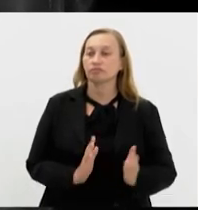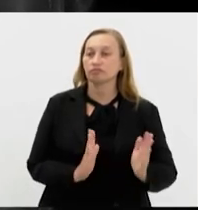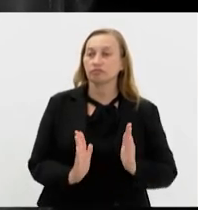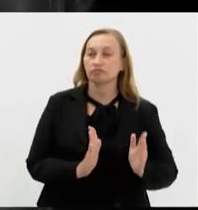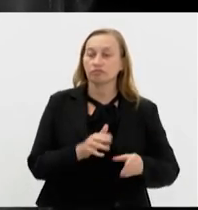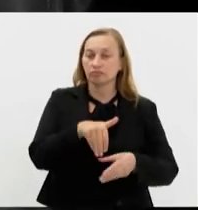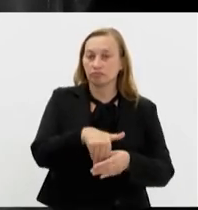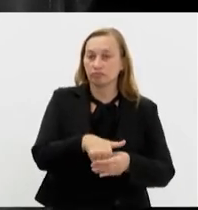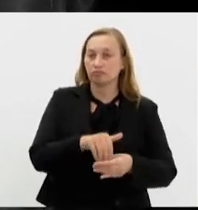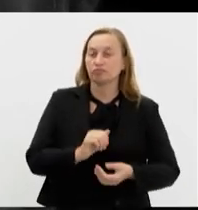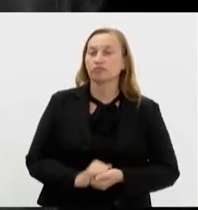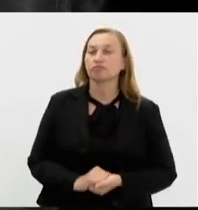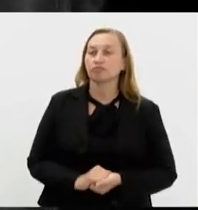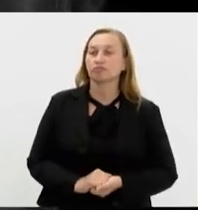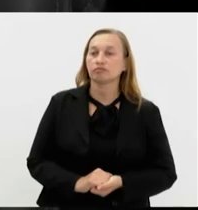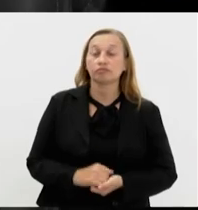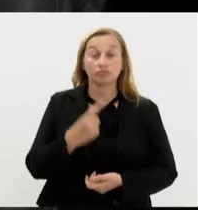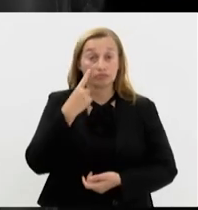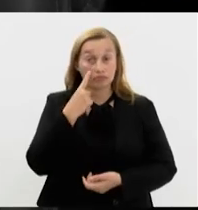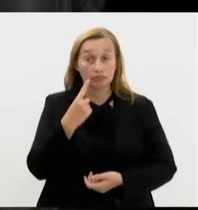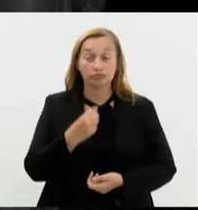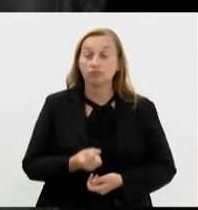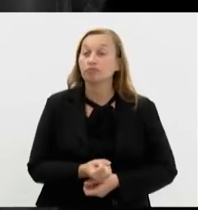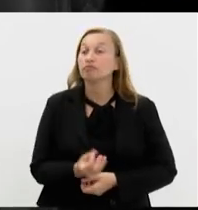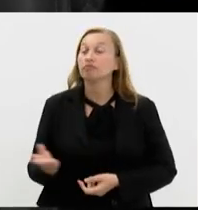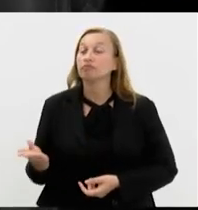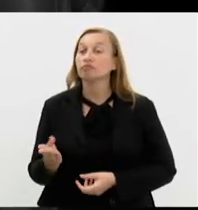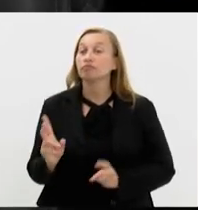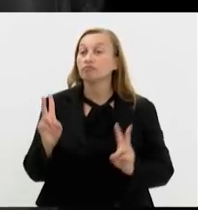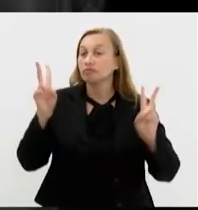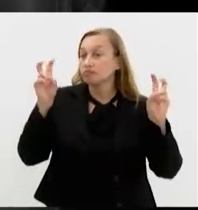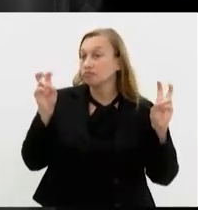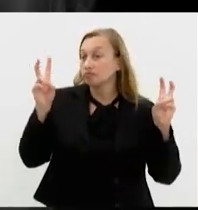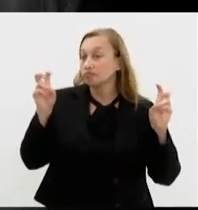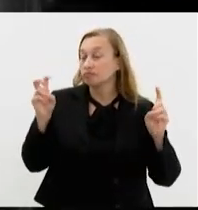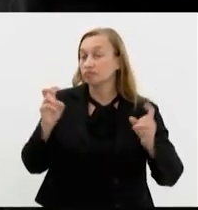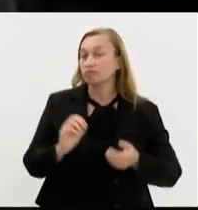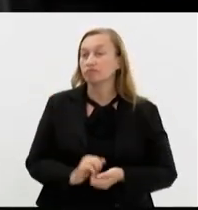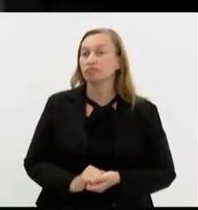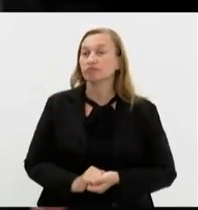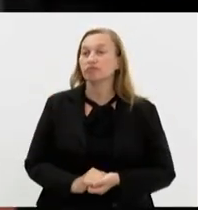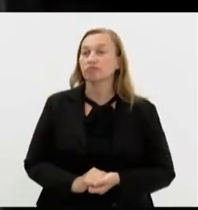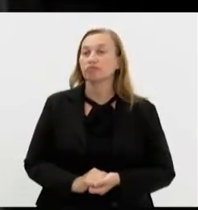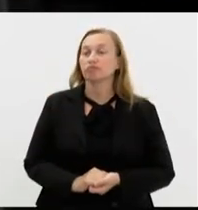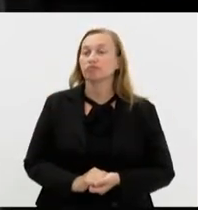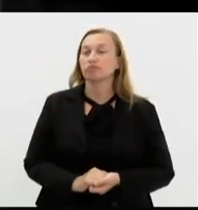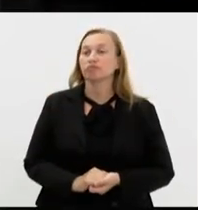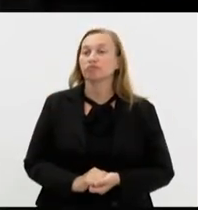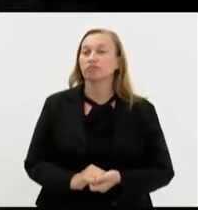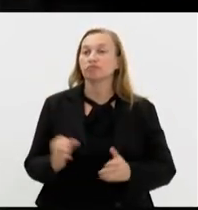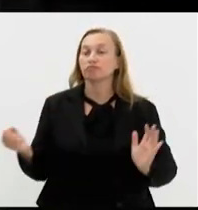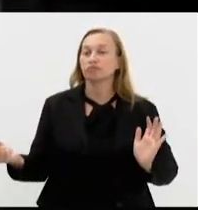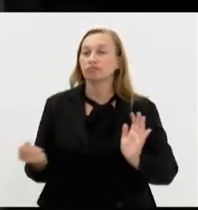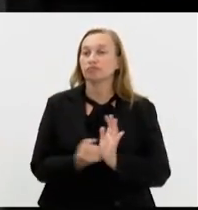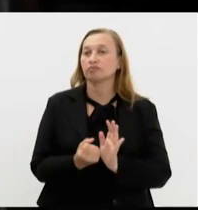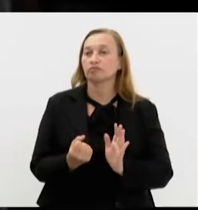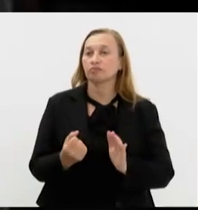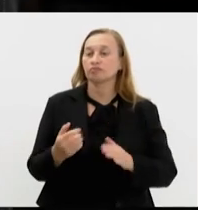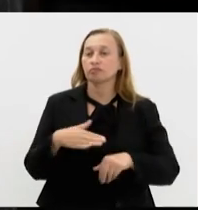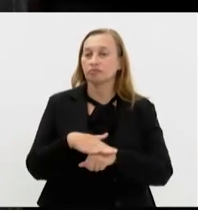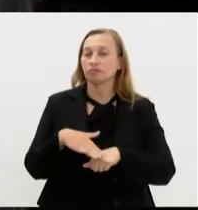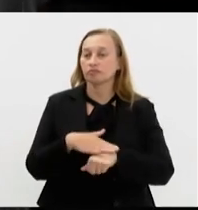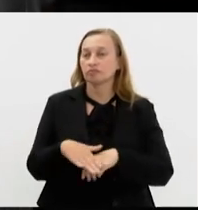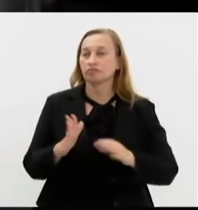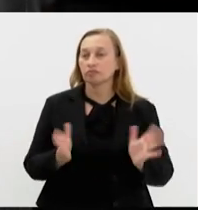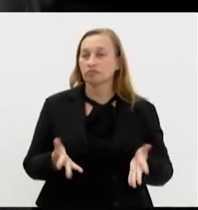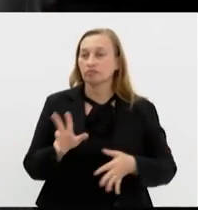eleitorais nós vamos ver que quando o assunto implicar neste que marca a nossa conversa de hoje o